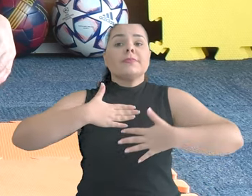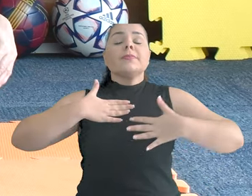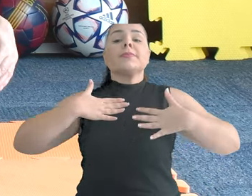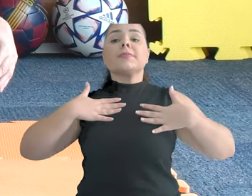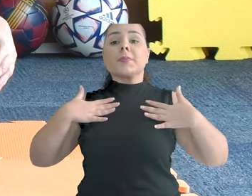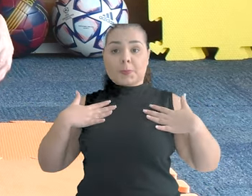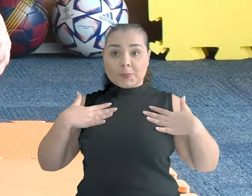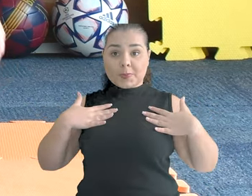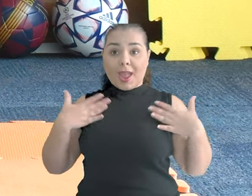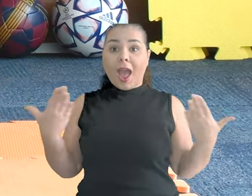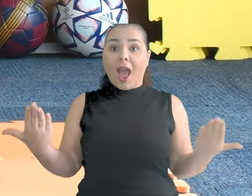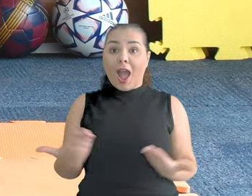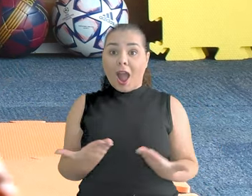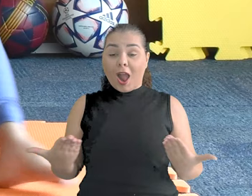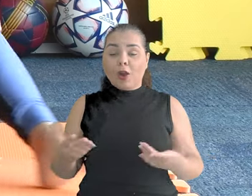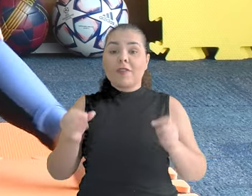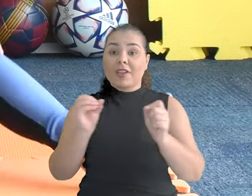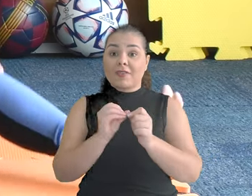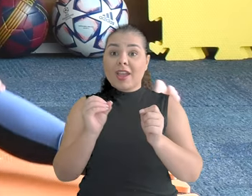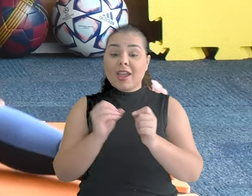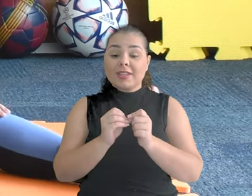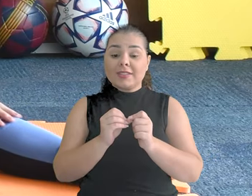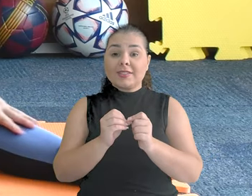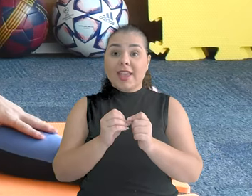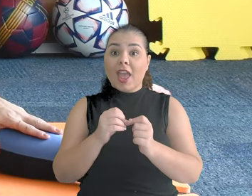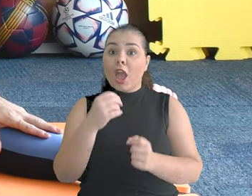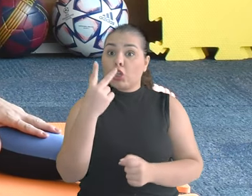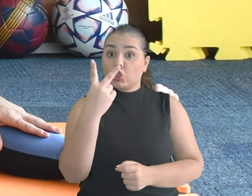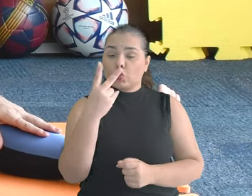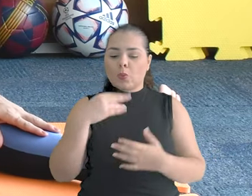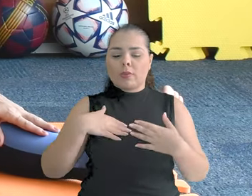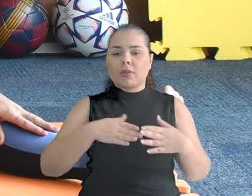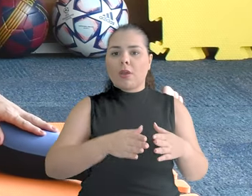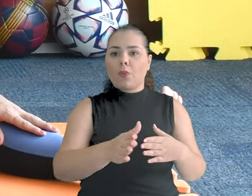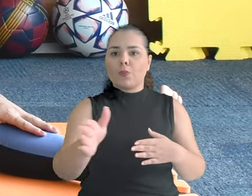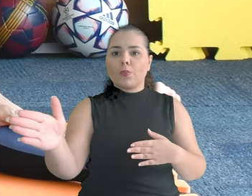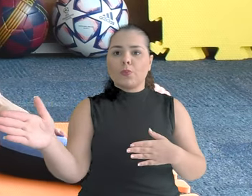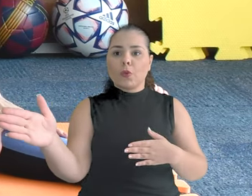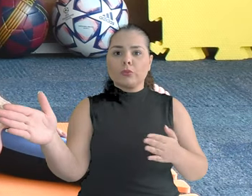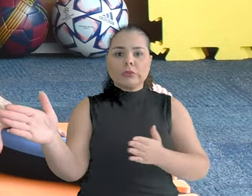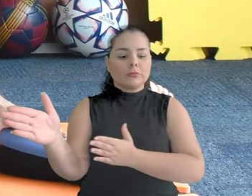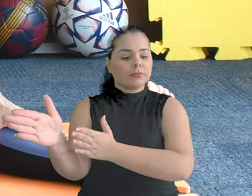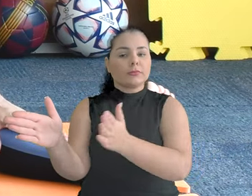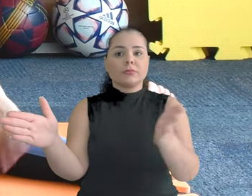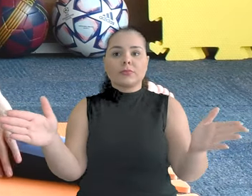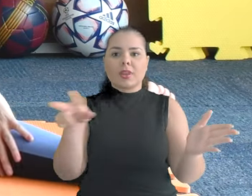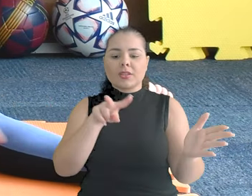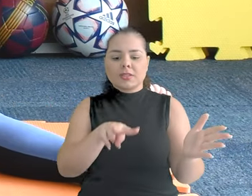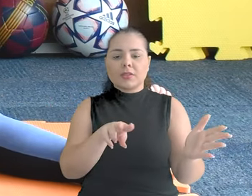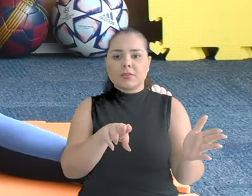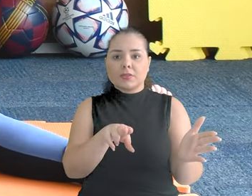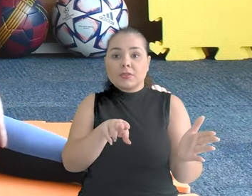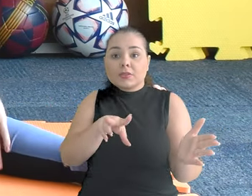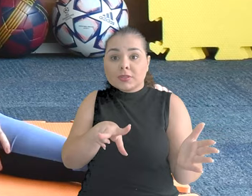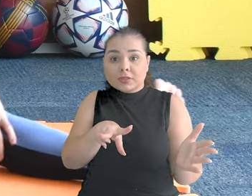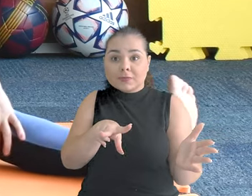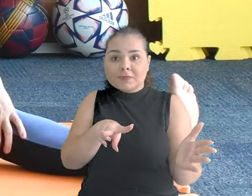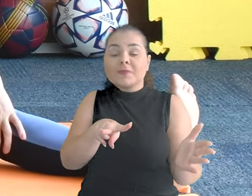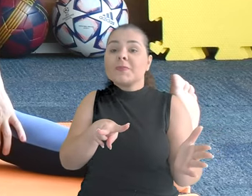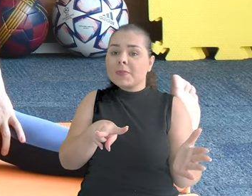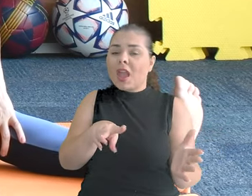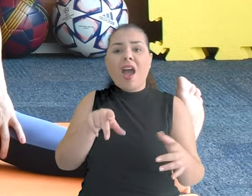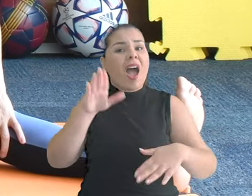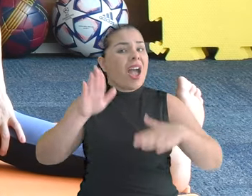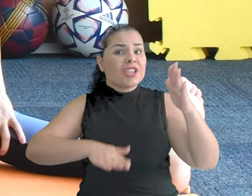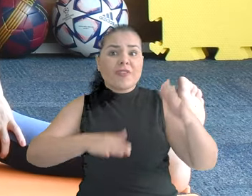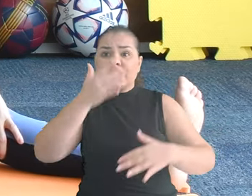Voltou? Agora a gente vai fazer com as duas pernas. Estende uma perna, estende a outra. Você pode ter uma